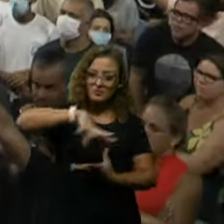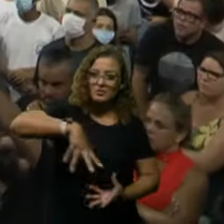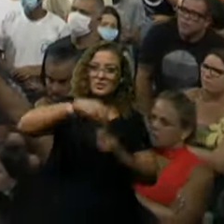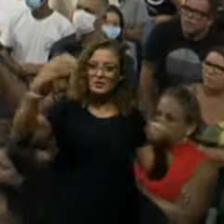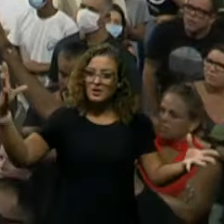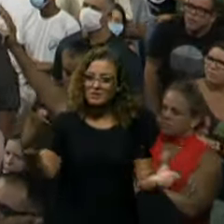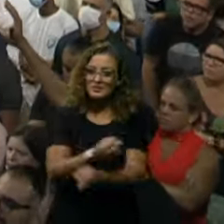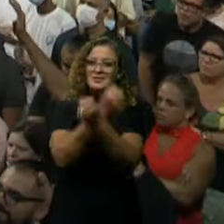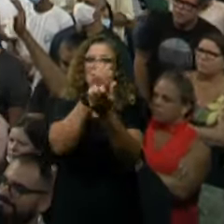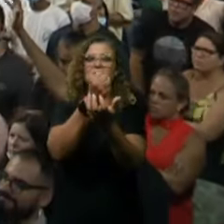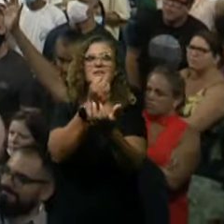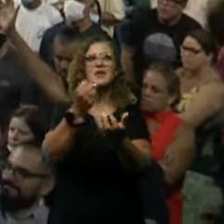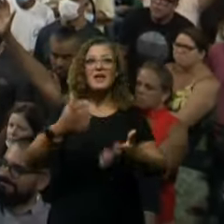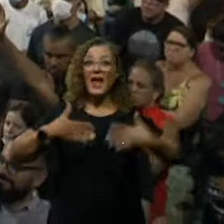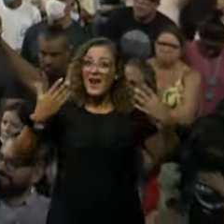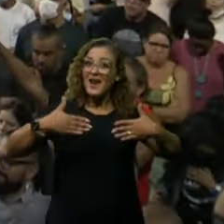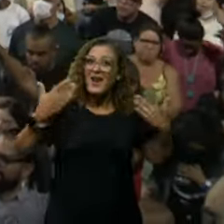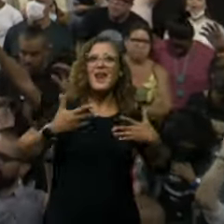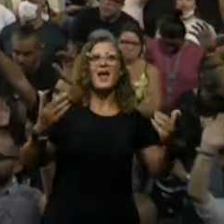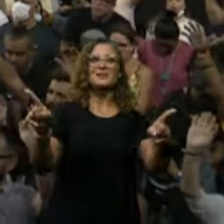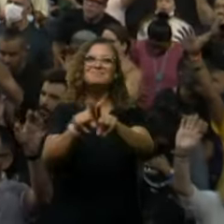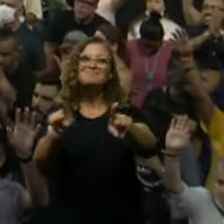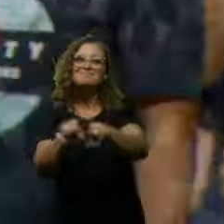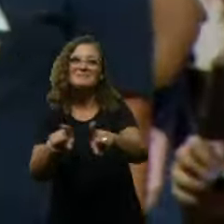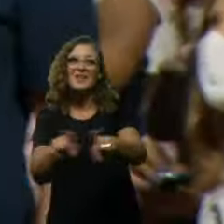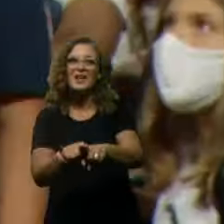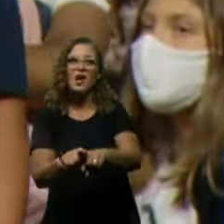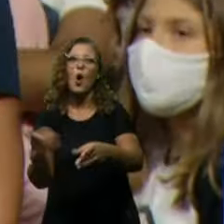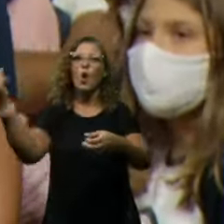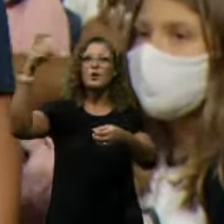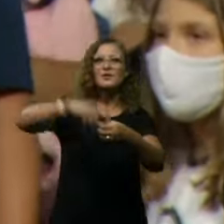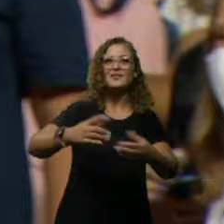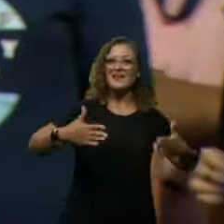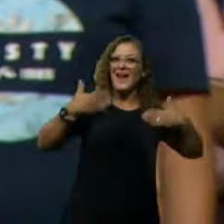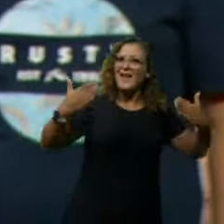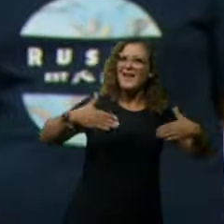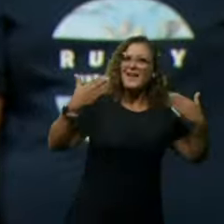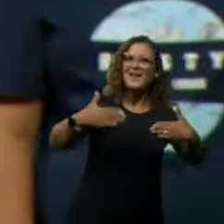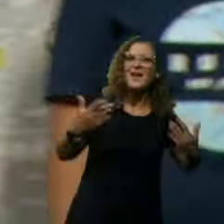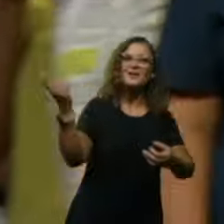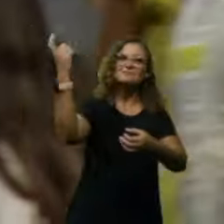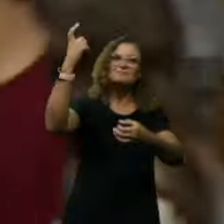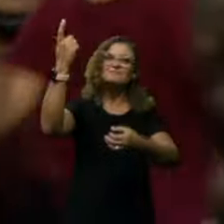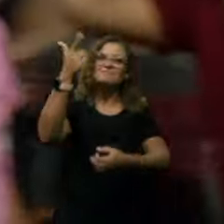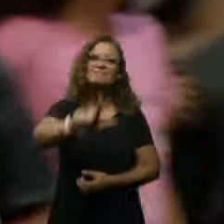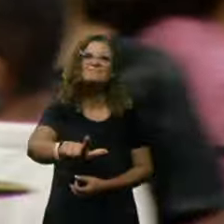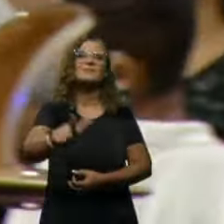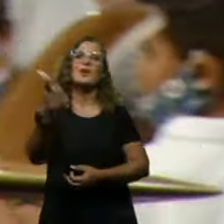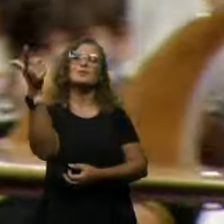pessoal vai Alegre esquerdo e alegria que tu e alegria para